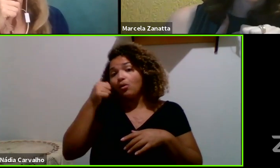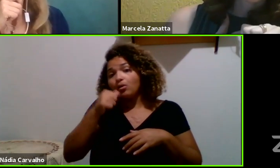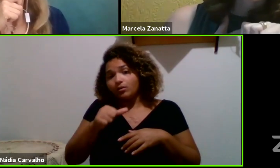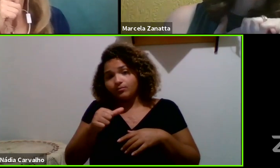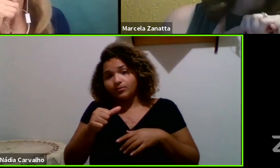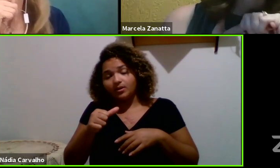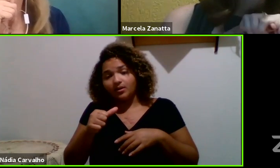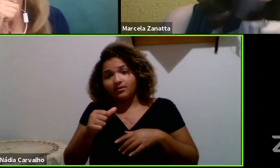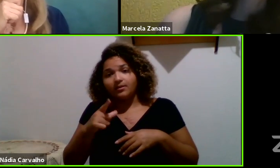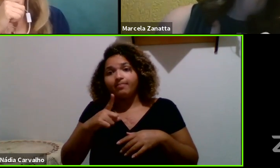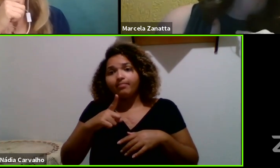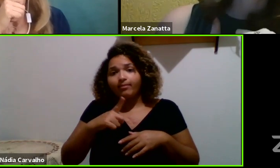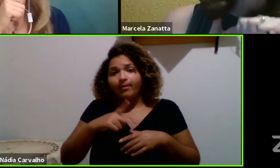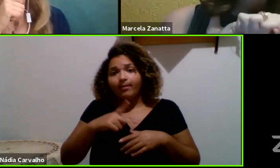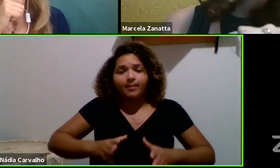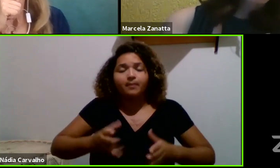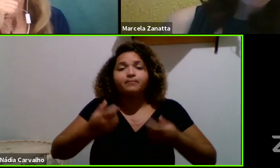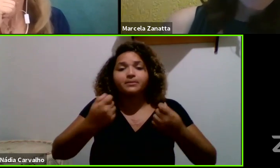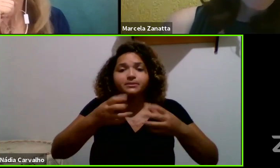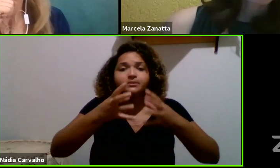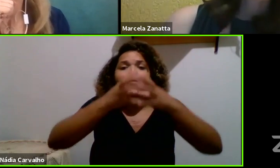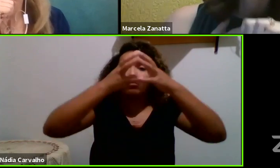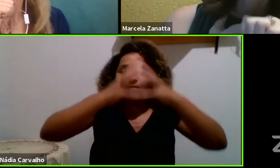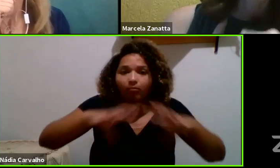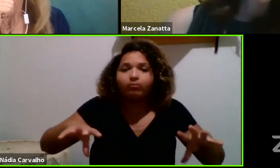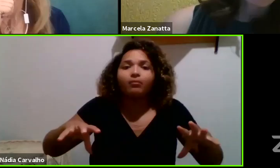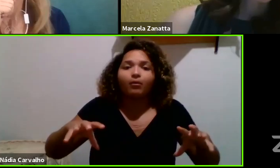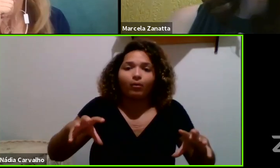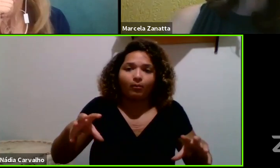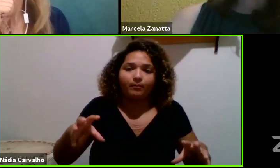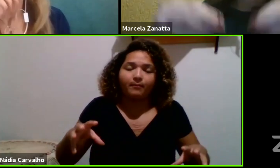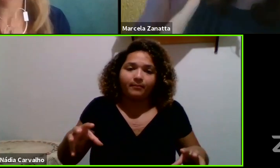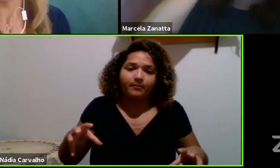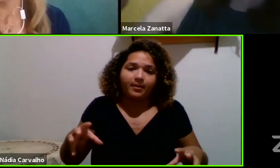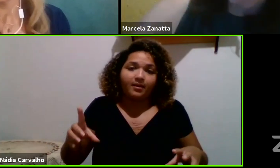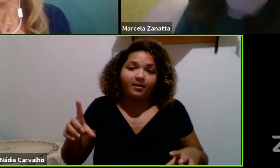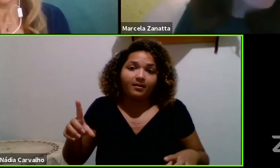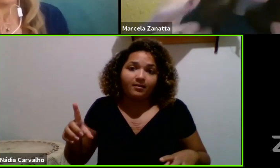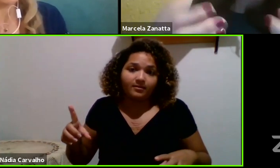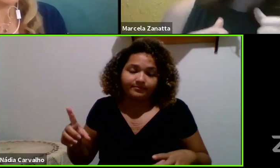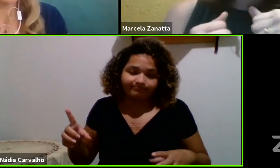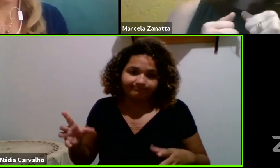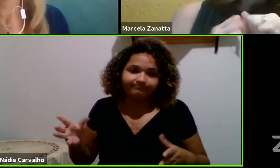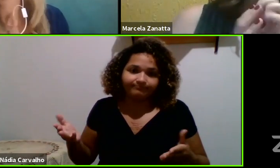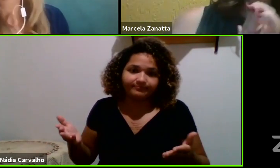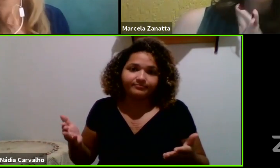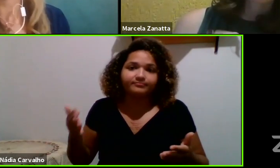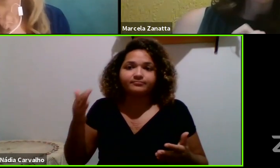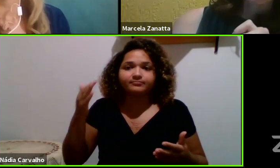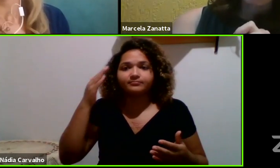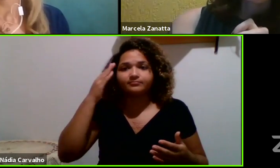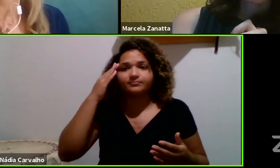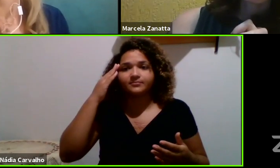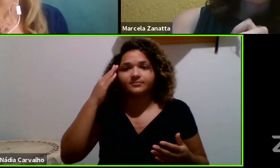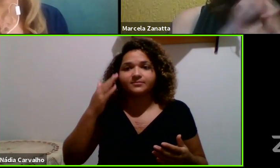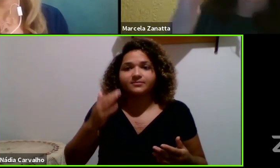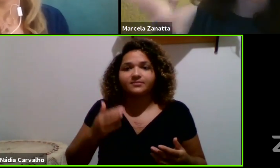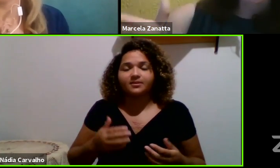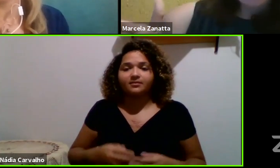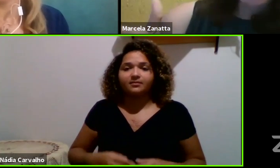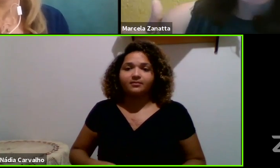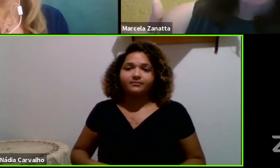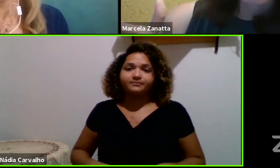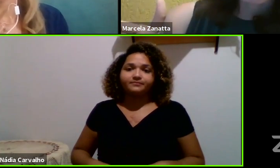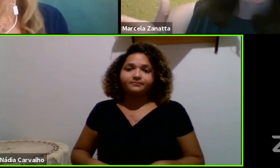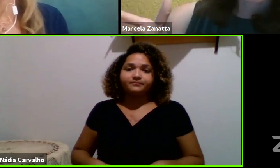bolsa. Eu vejo muitas mulheres, não sei você, Carol, mas eu vejo muitas mulheres pedindo desculpa por ter pedido analgesia de parto. O que é